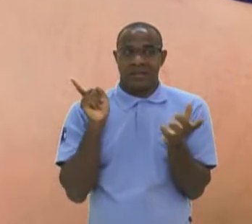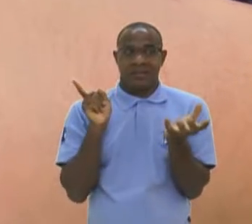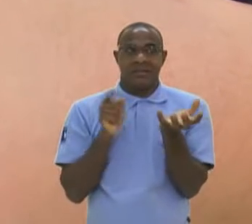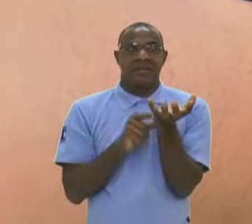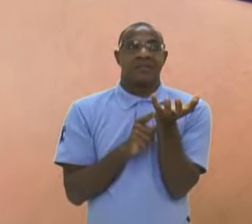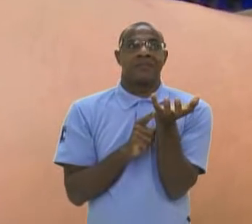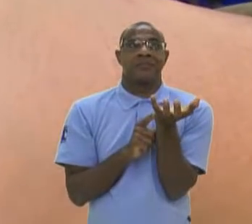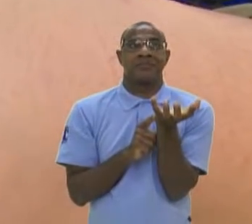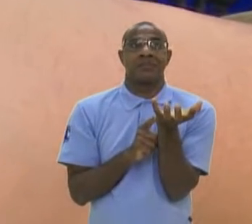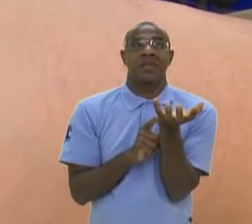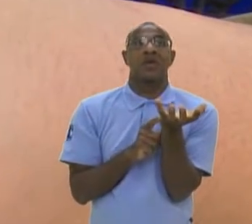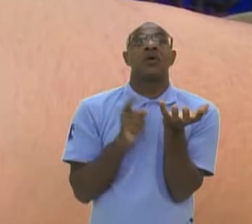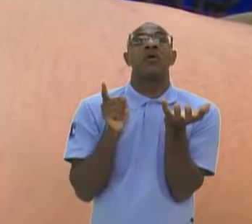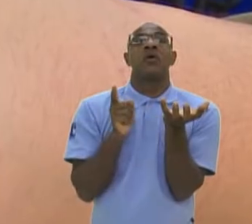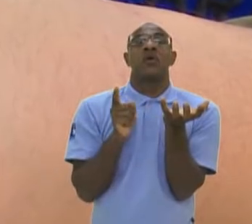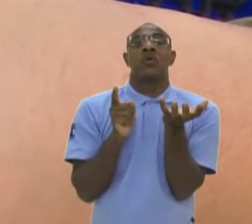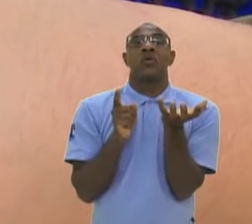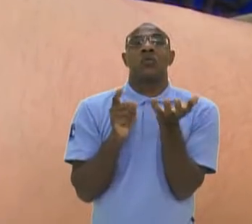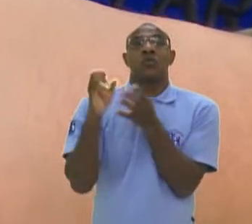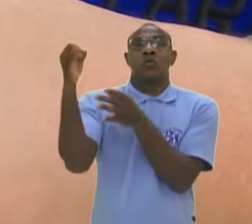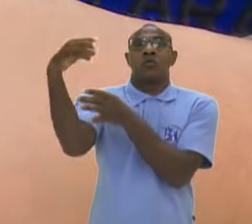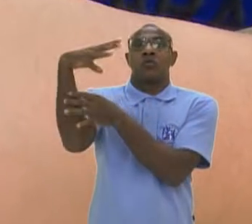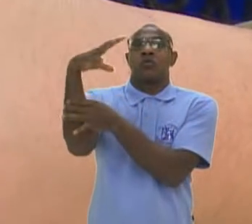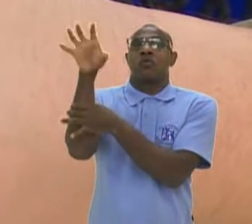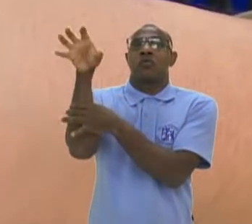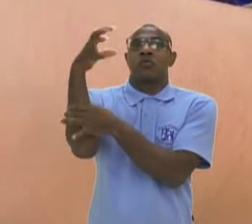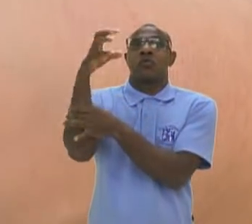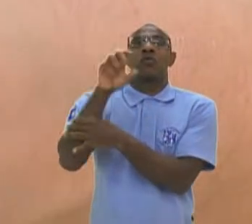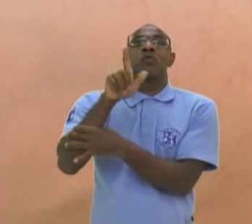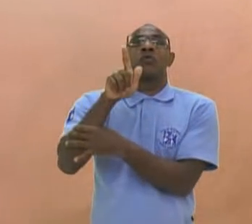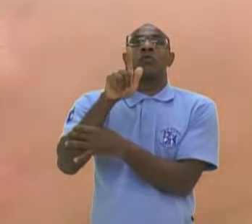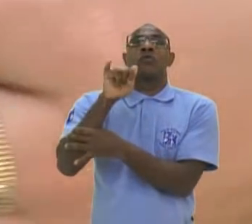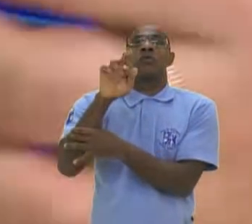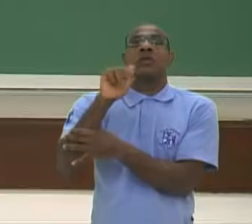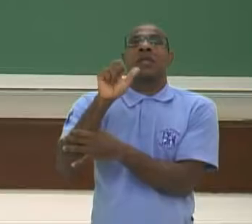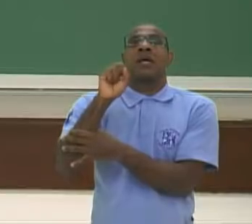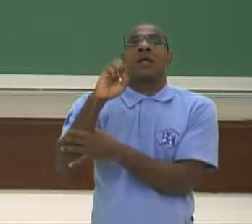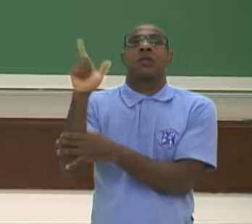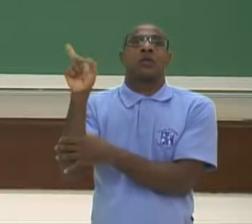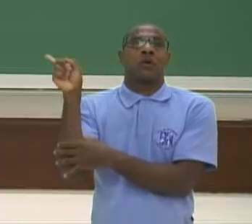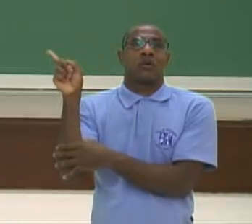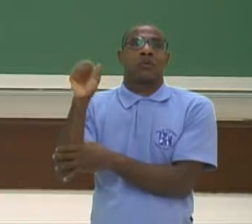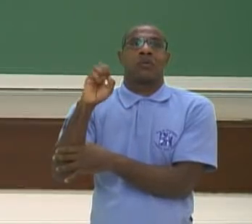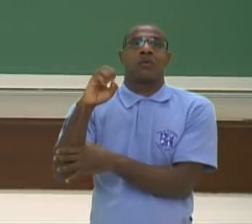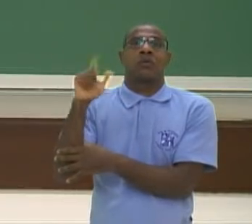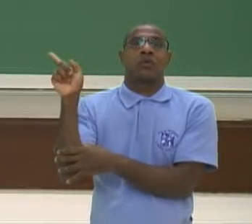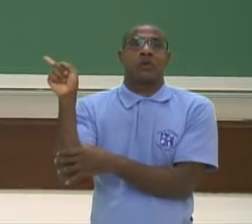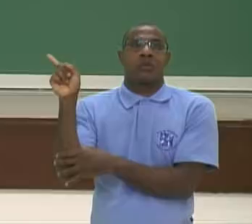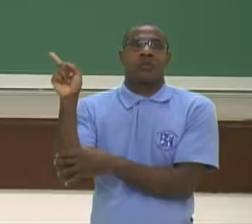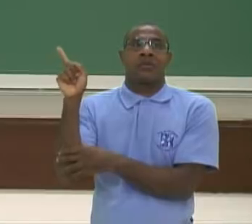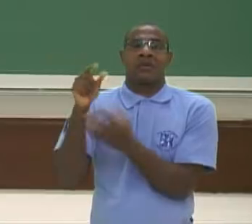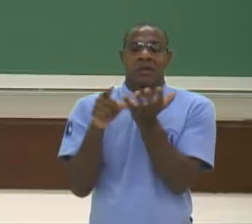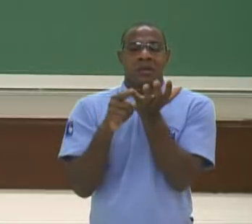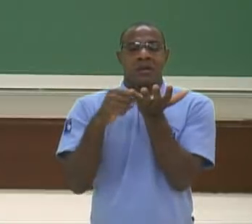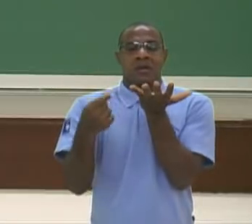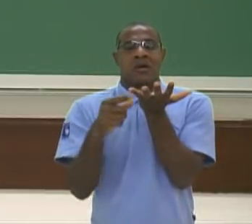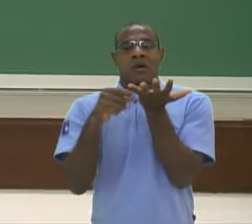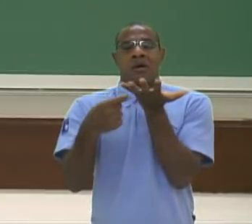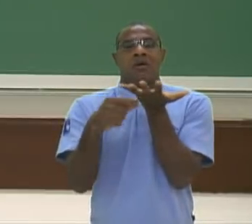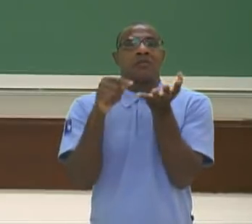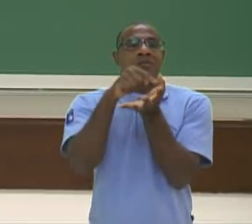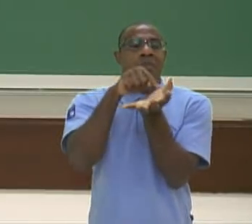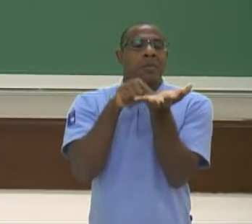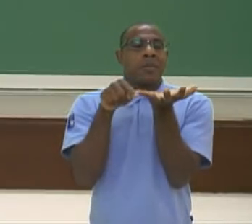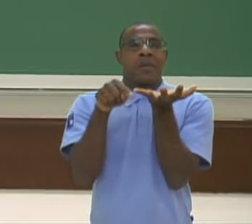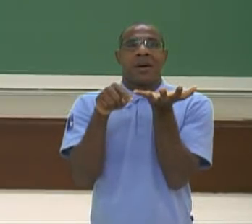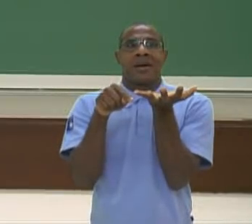amarelas e as flores marrons, assim como as amarelas da margarida. Então, quando a gente tem várias flores juntas, que é o que